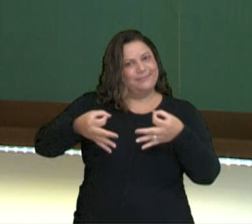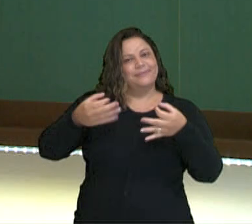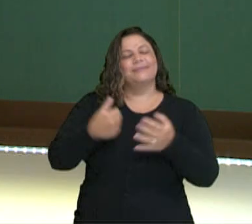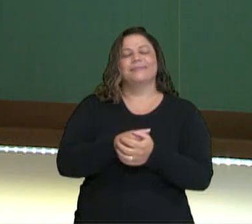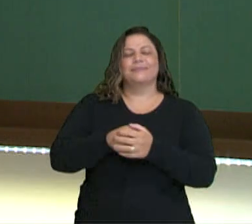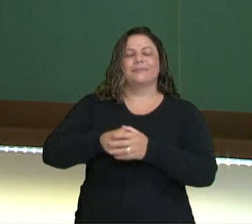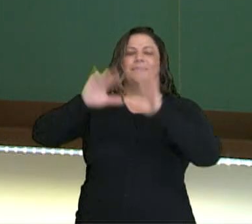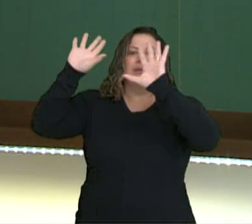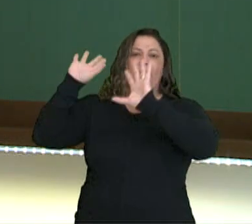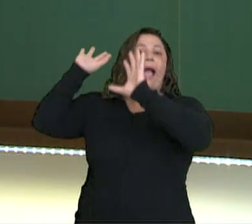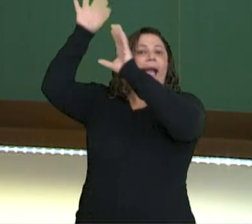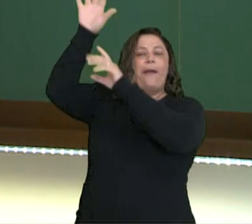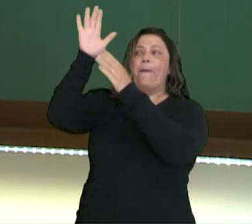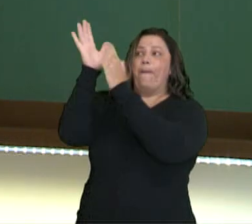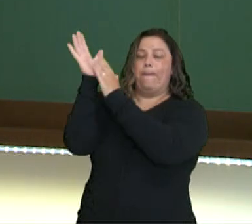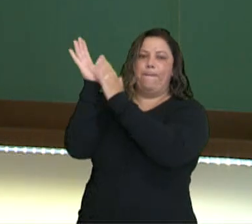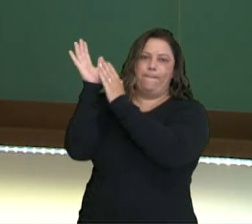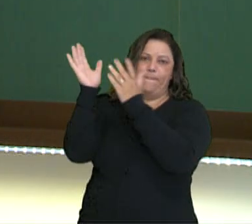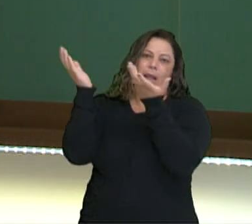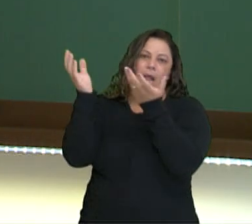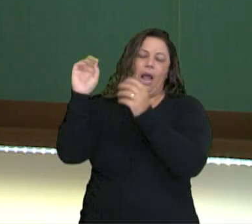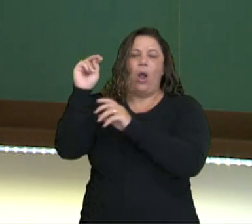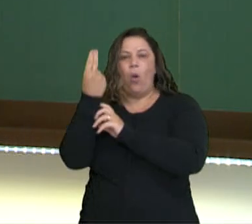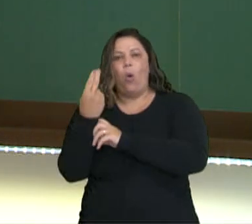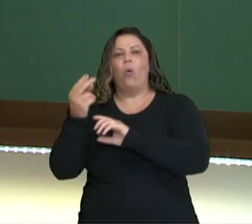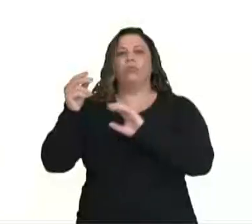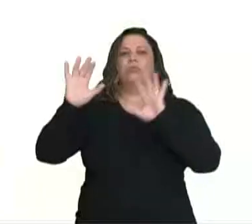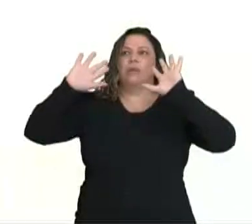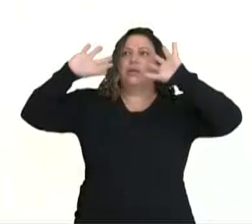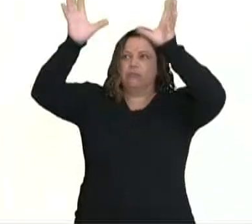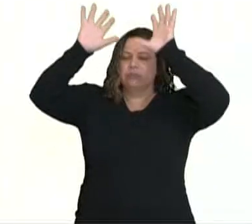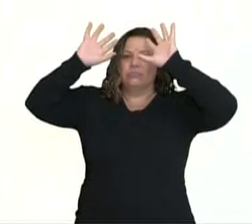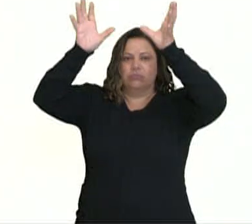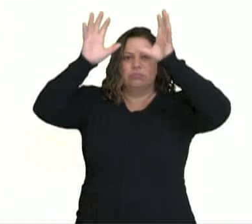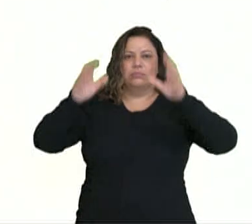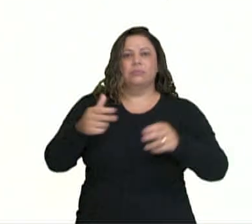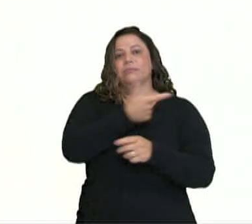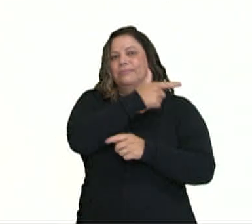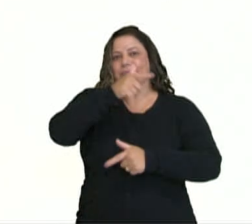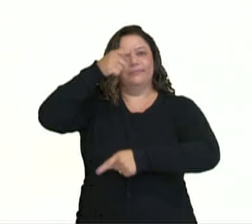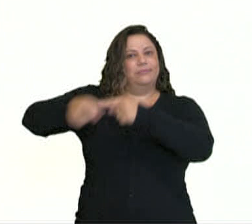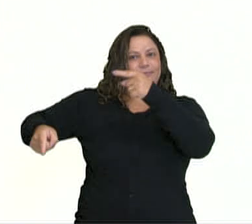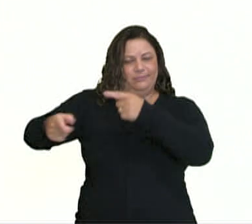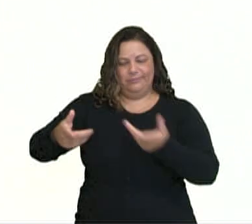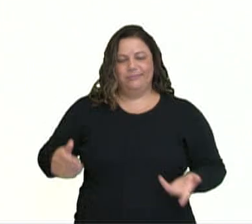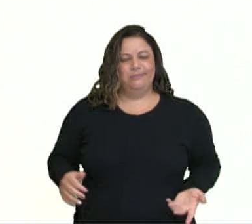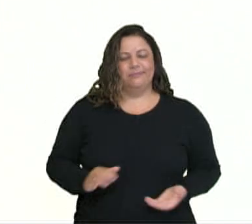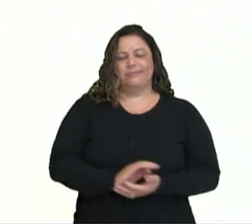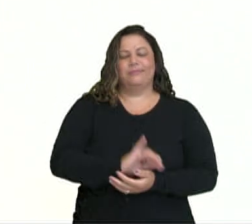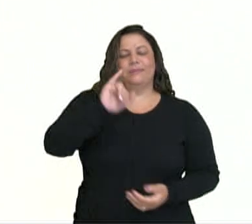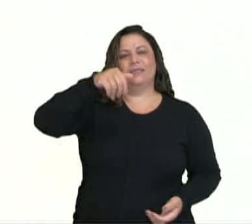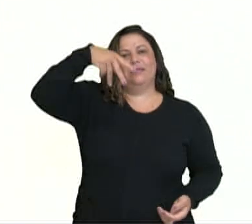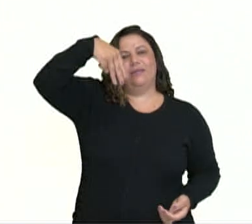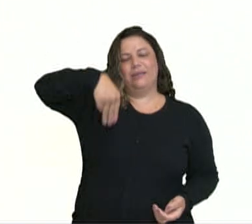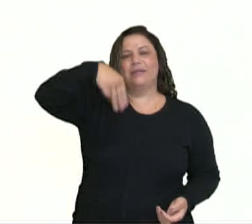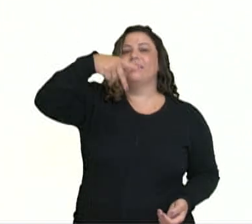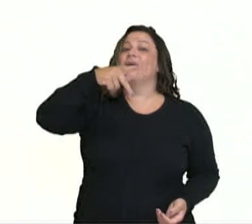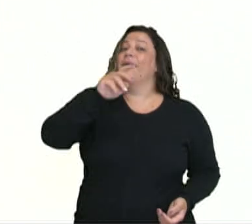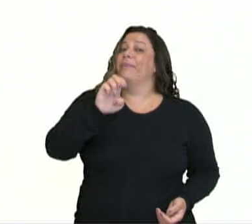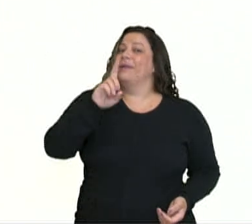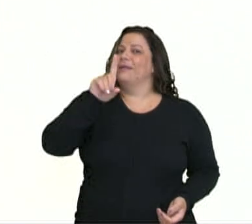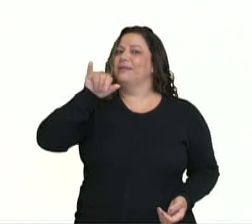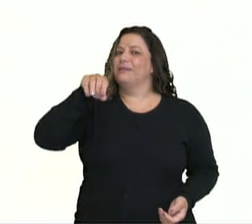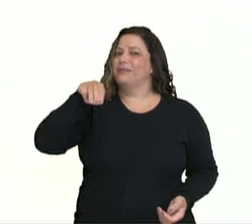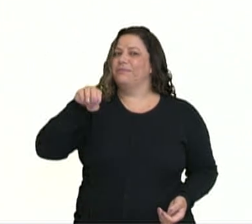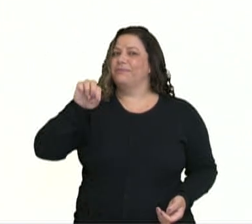arremesso lateral com uma das ou duas mãos e não tem impedimento. Então, o atleta ele pode